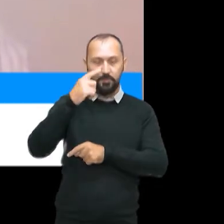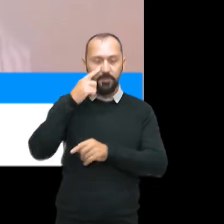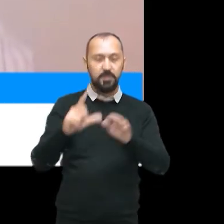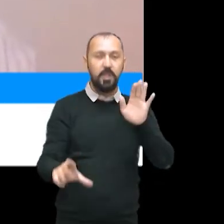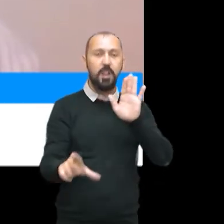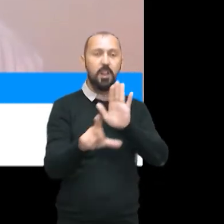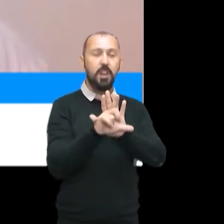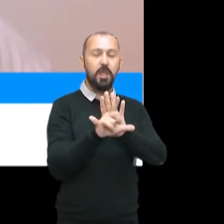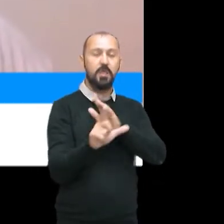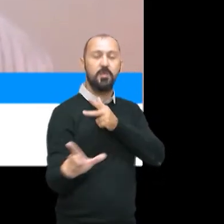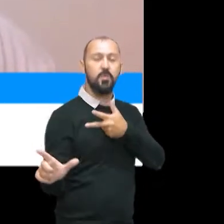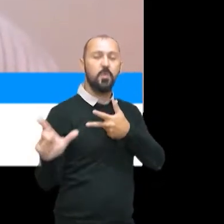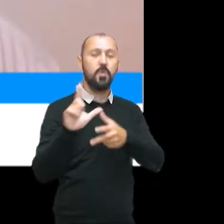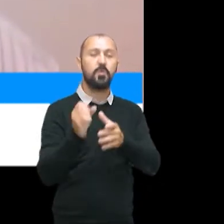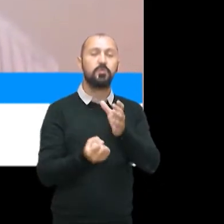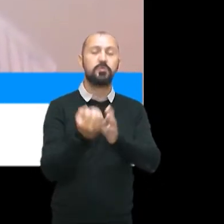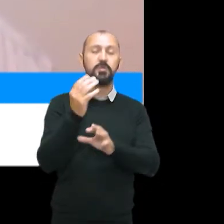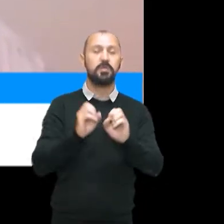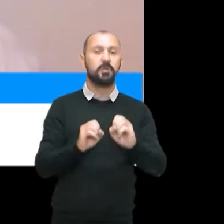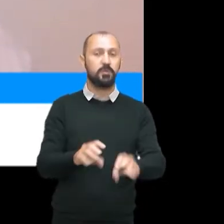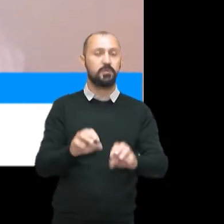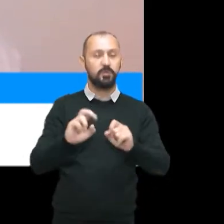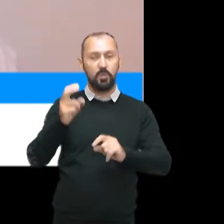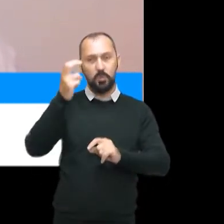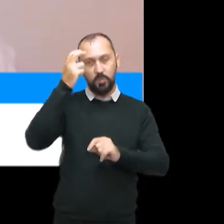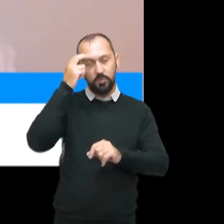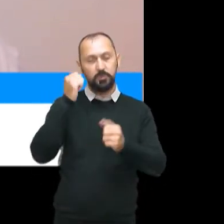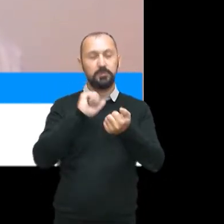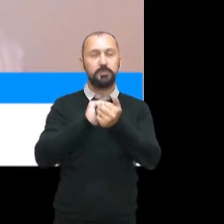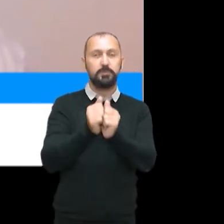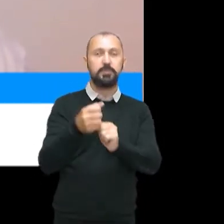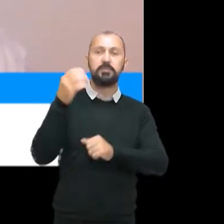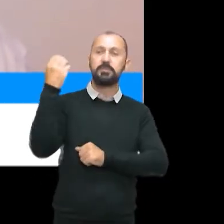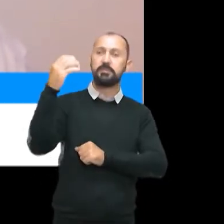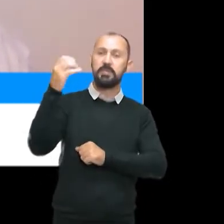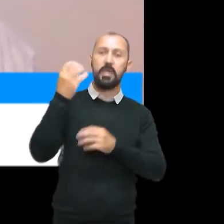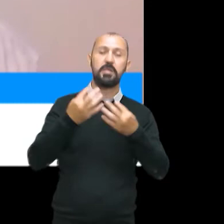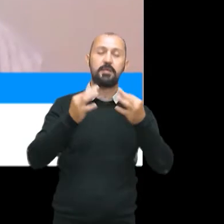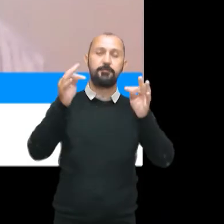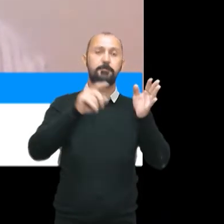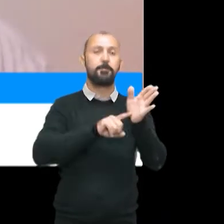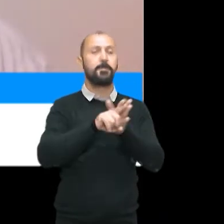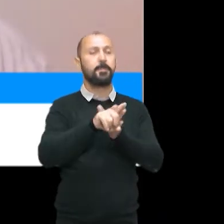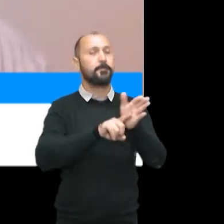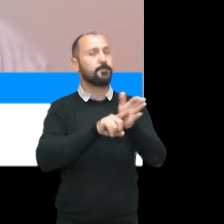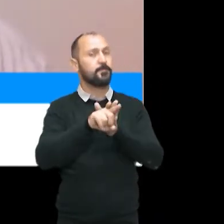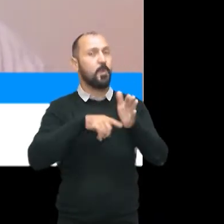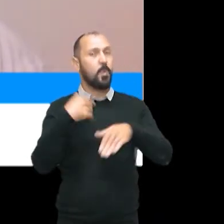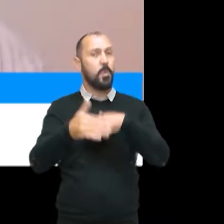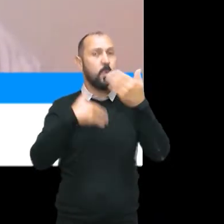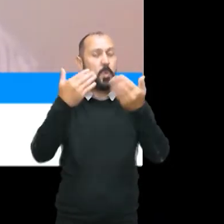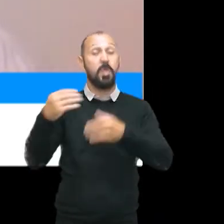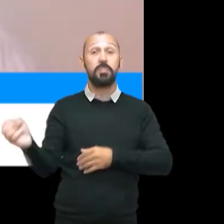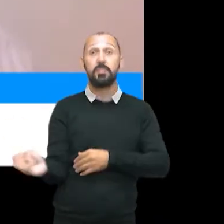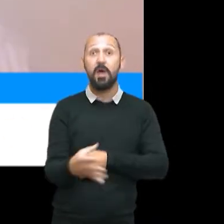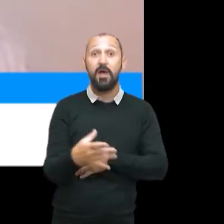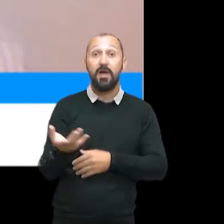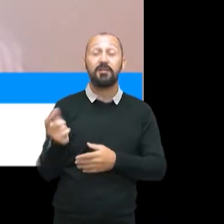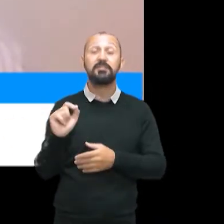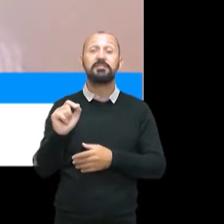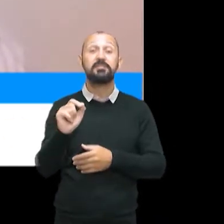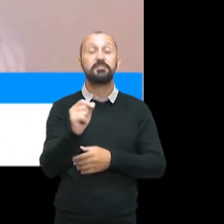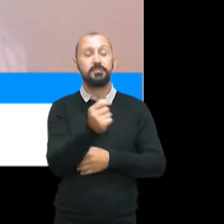para legislar sobre educação, cultura e ensino, desporto, ciência, tecnologia, pesquisa, desenvolvimento e